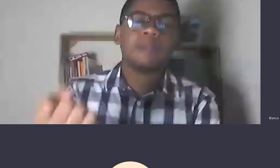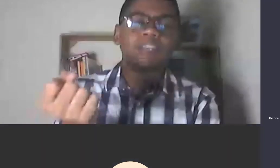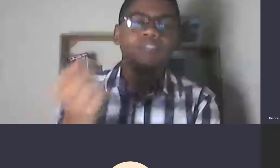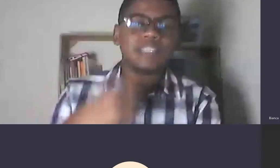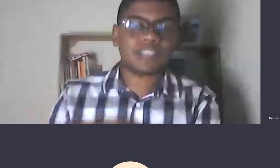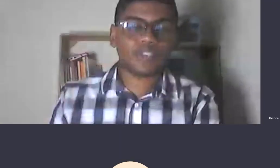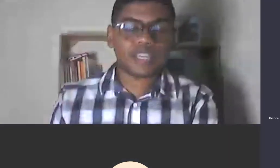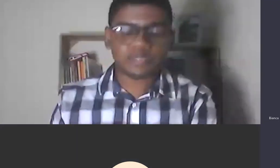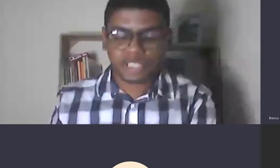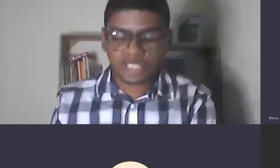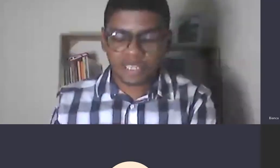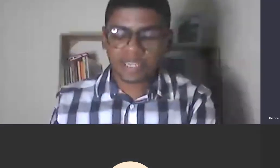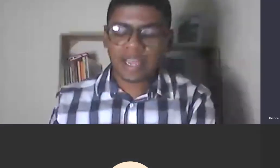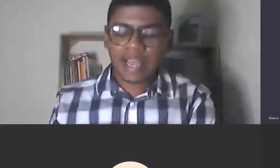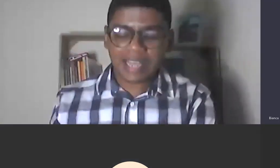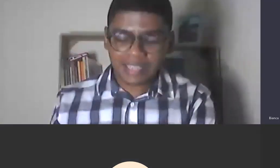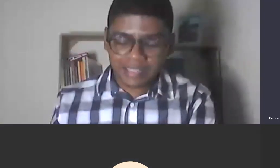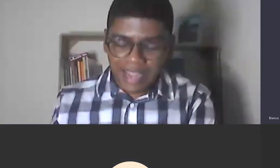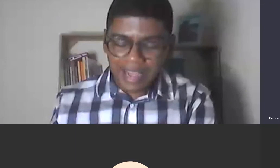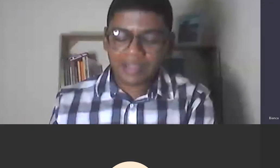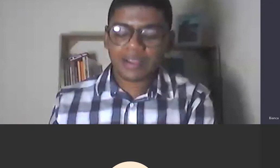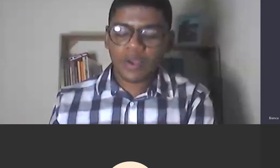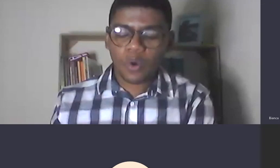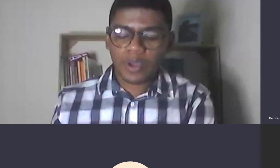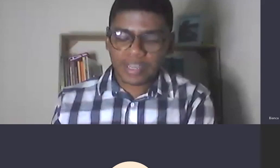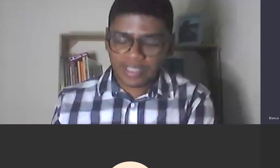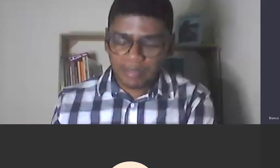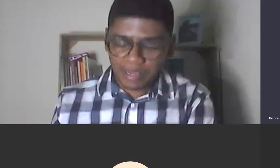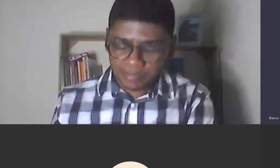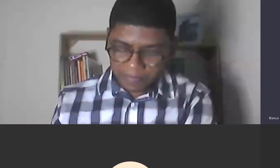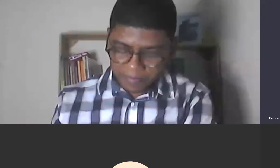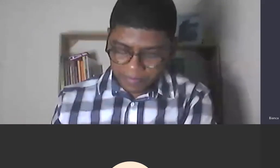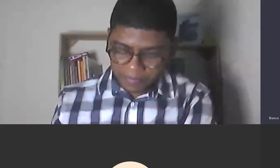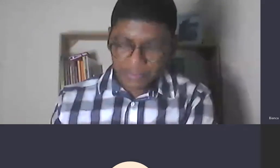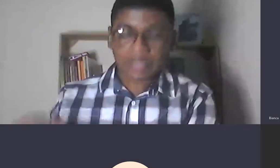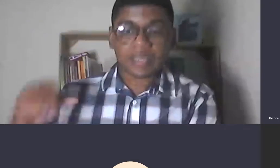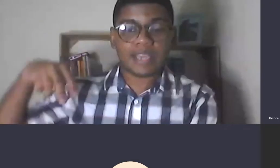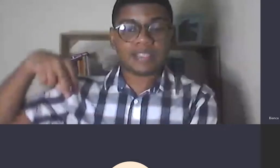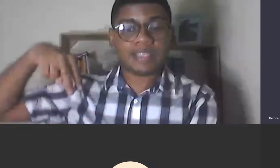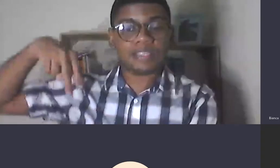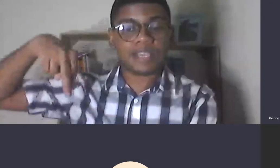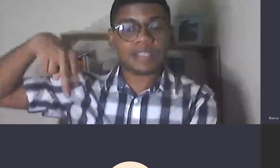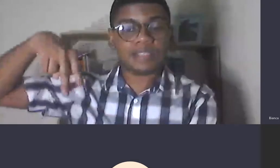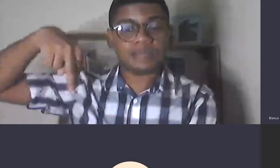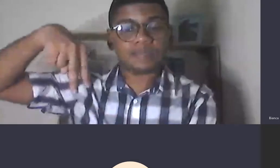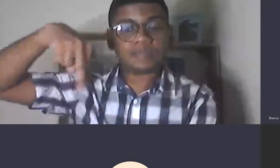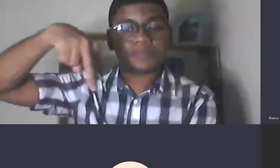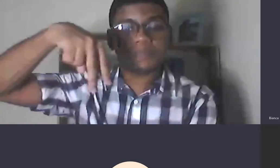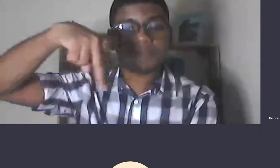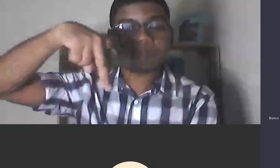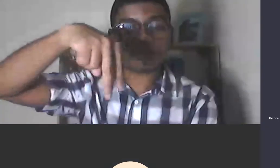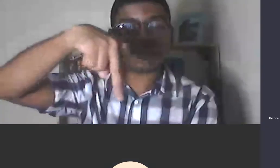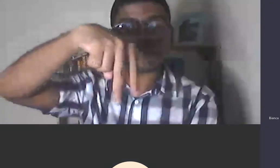De cima para baixo vai ser só admitir, aceitar, receber. Esse aqui,